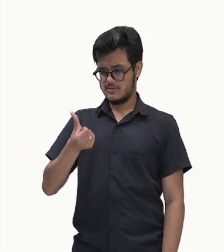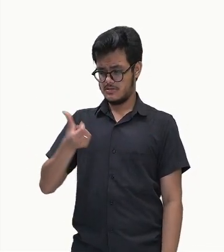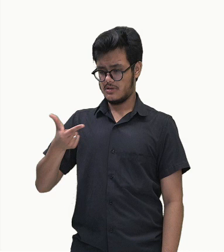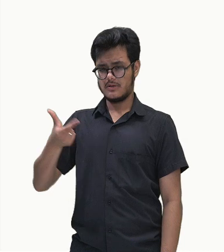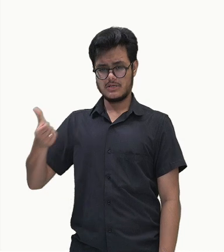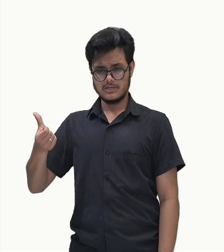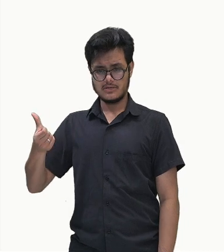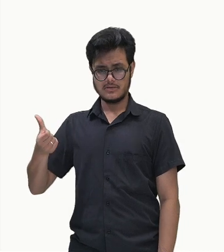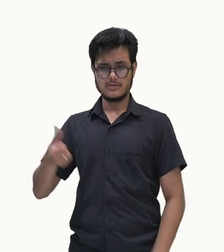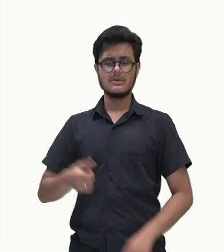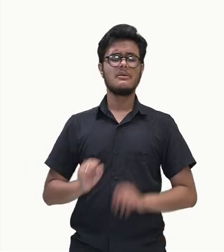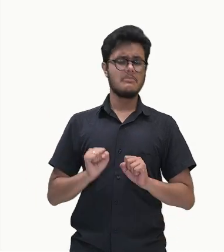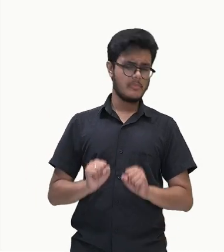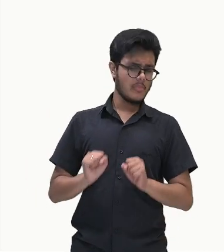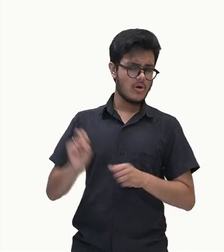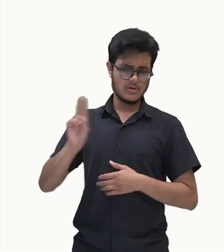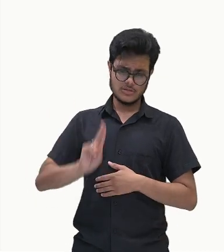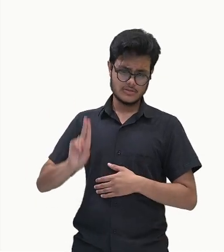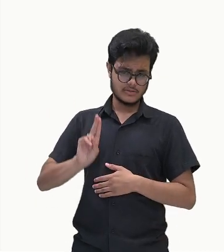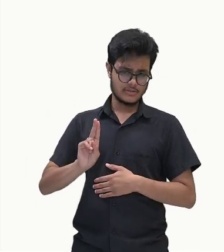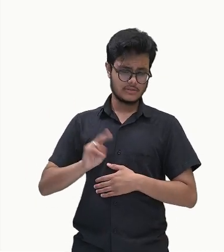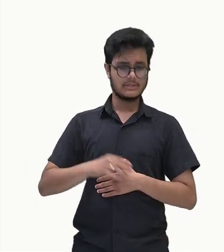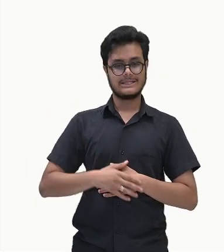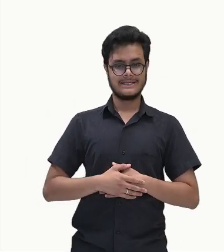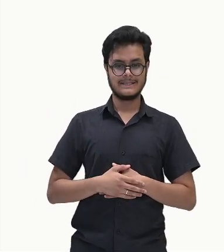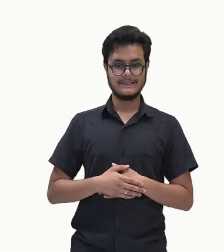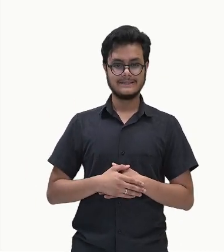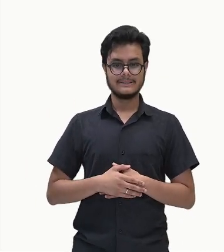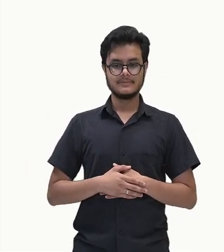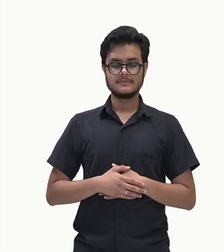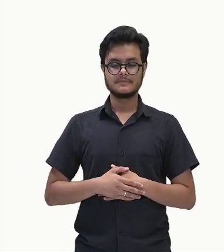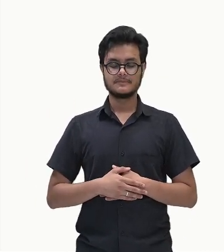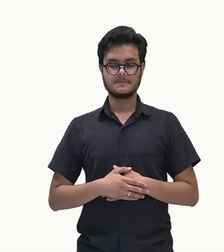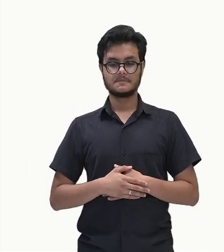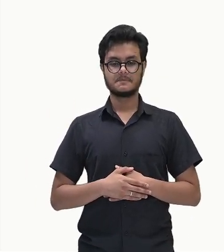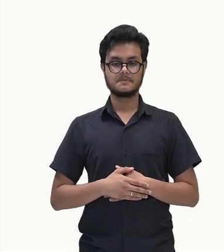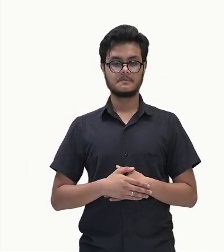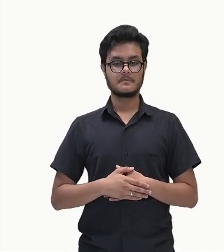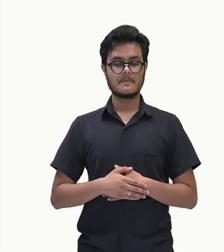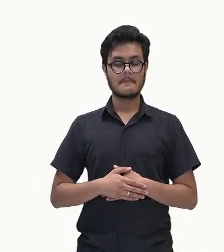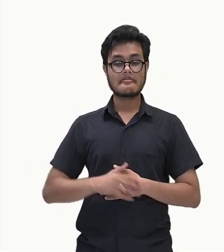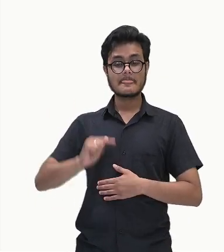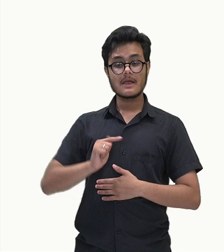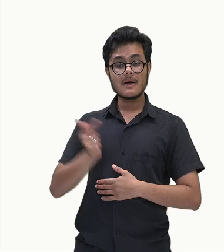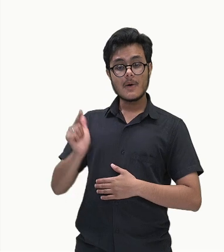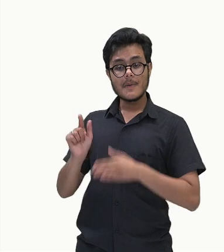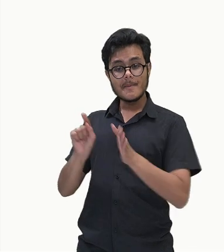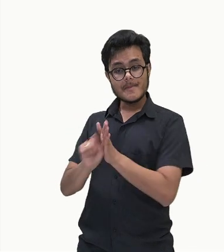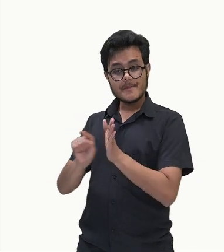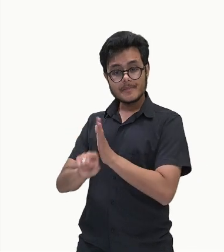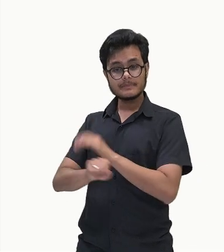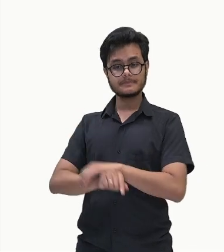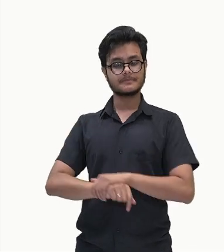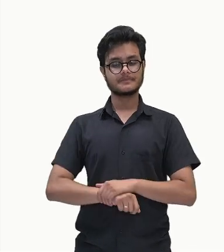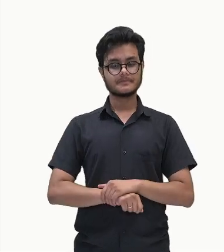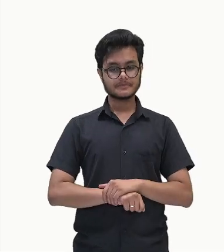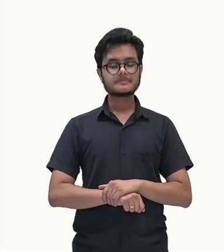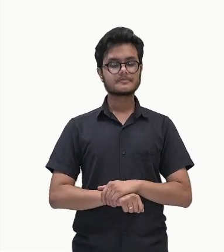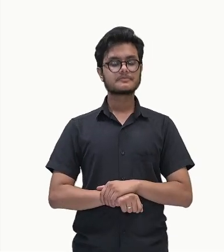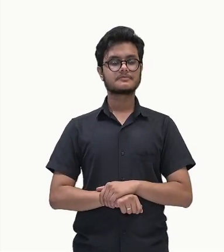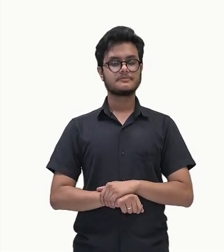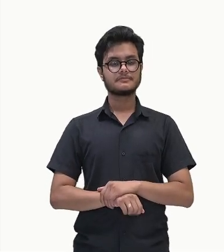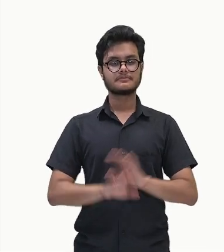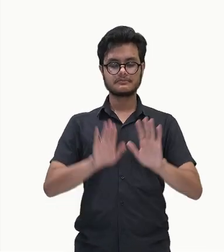demais opções também aí tem uma outra pergunta depois